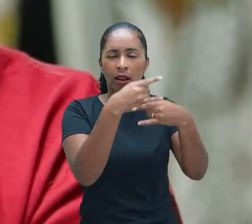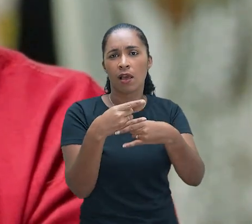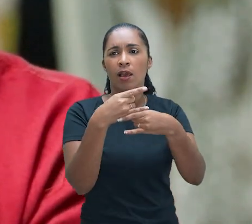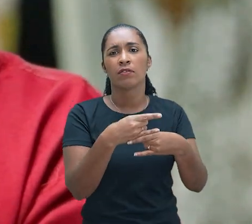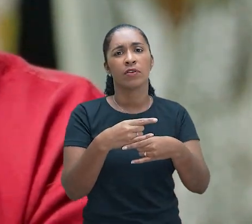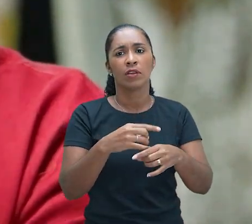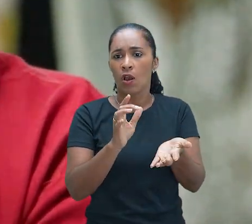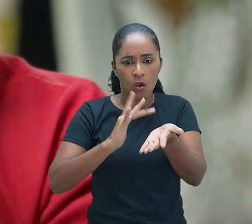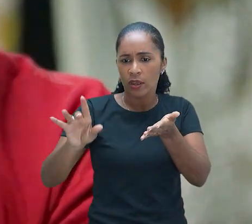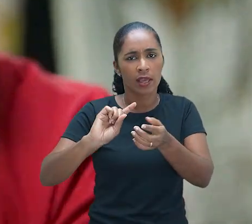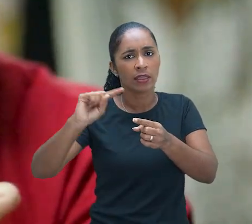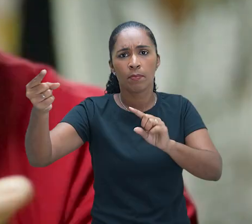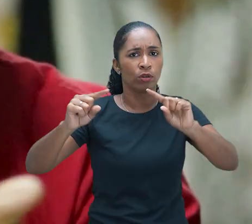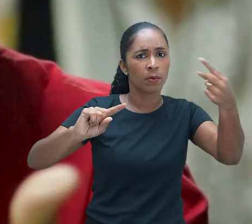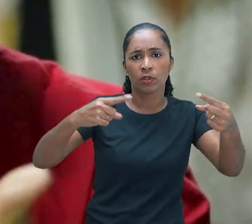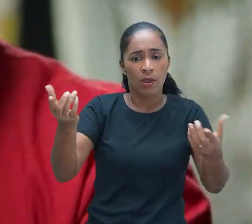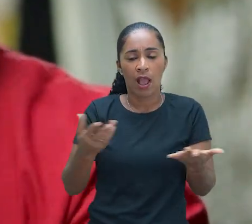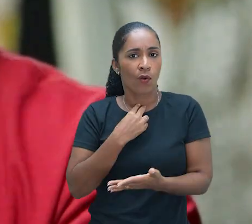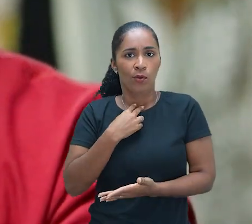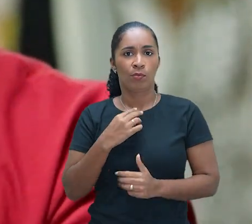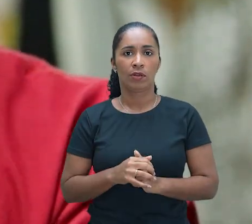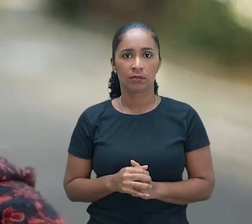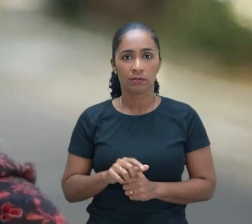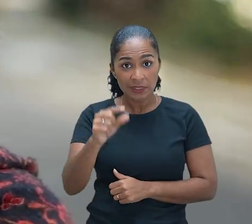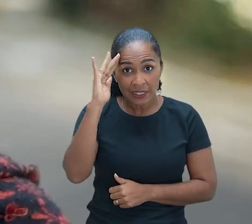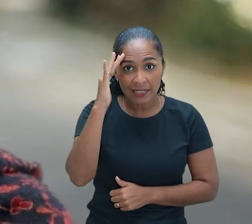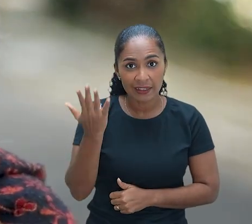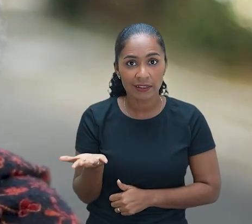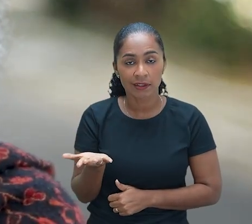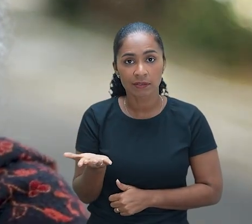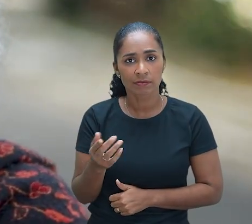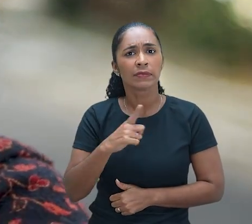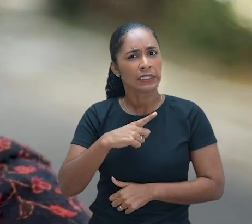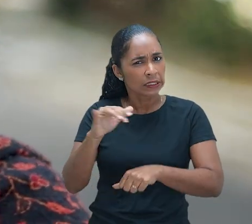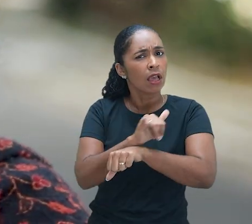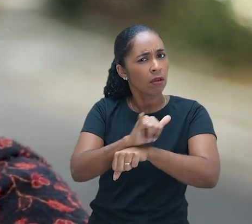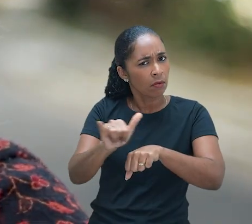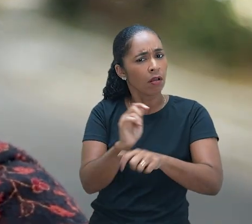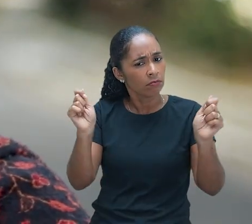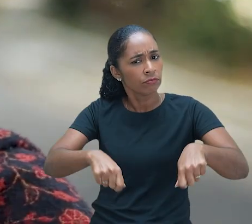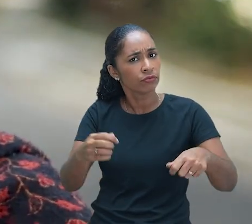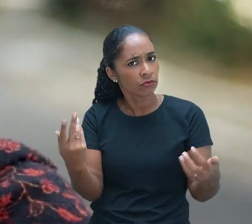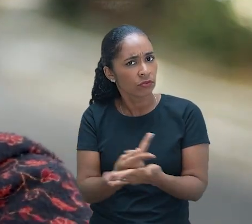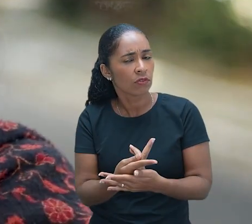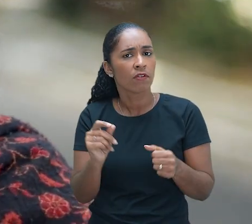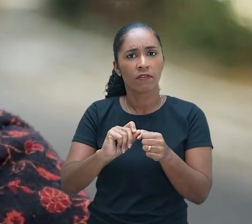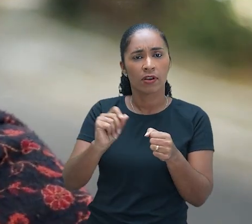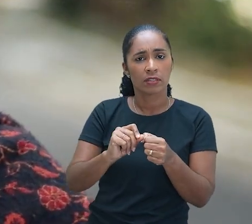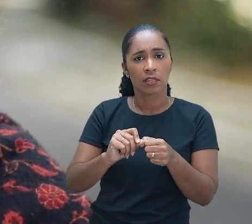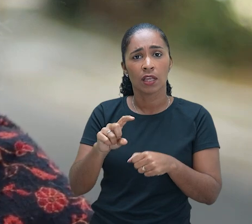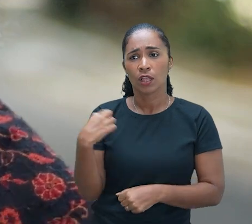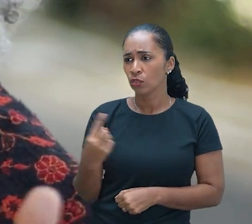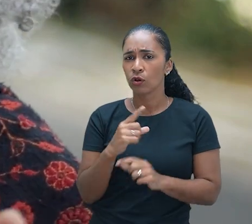live de um artista que eu gosto muito, eu falo, não, beleza, depois eu vejo gravado, mas agora eu não posso. Tá entendendo? Então tem um jeito de fazer, é claro, a